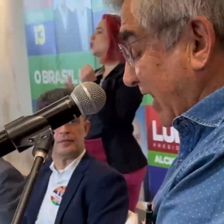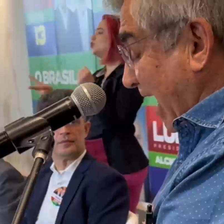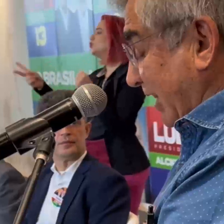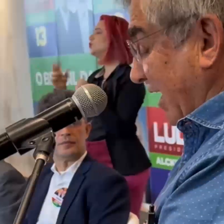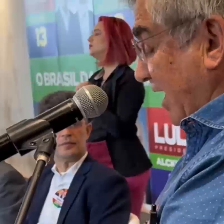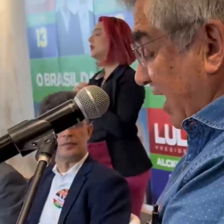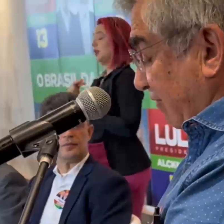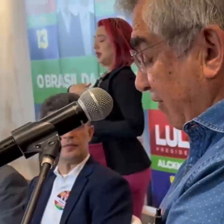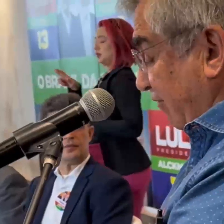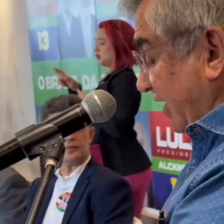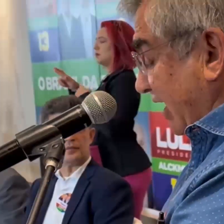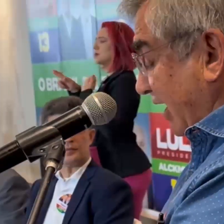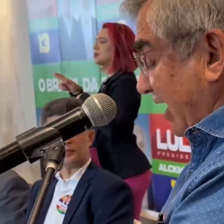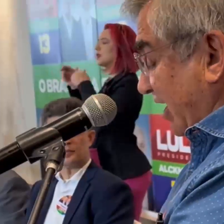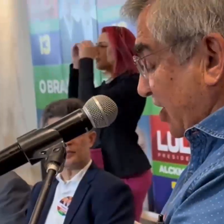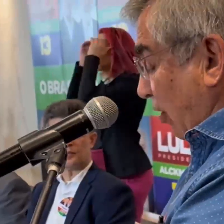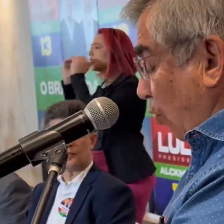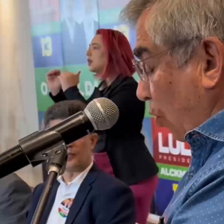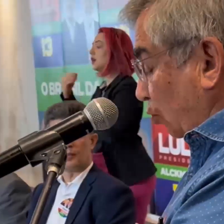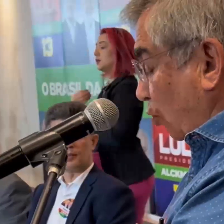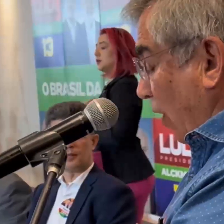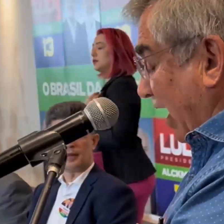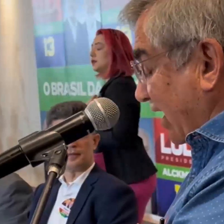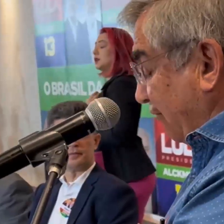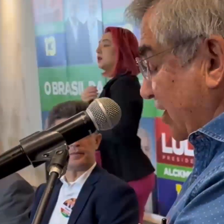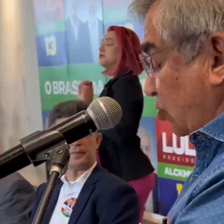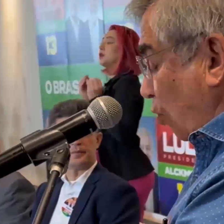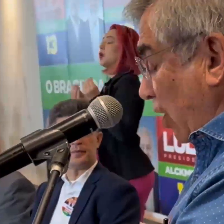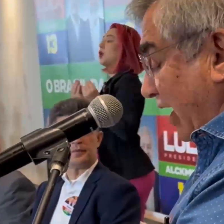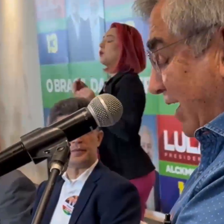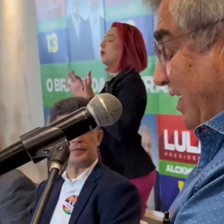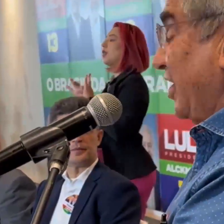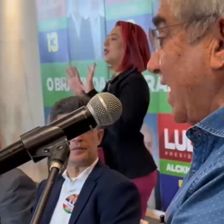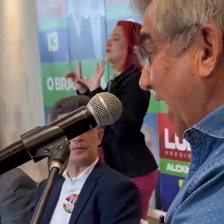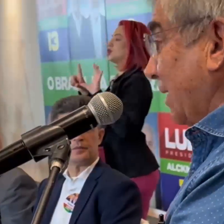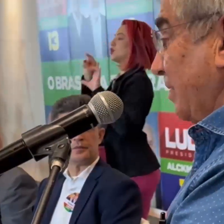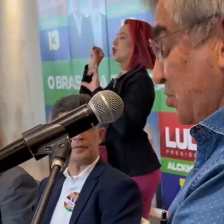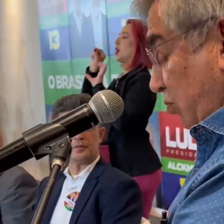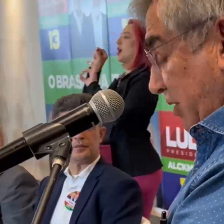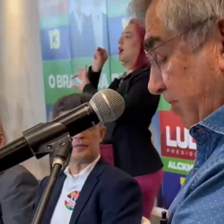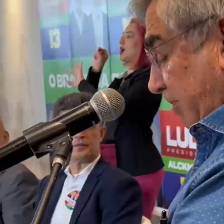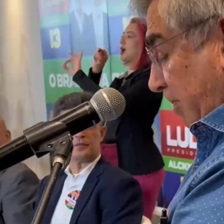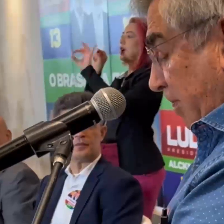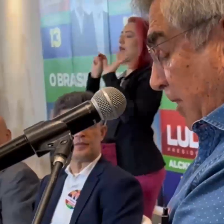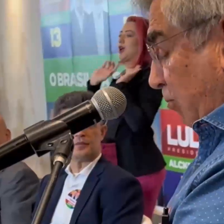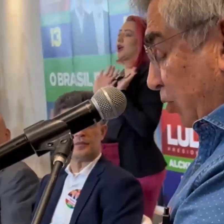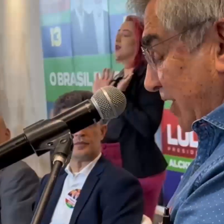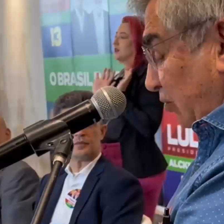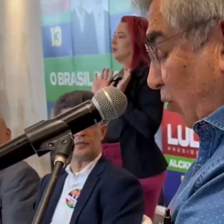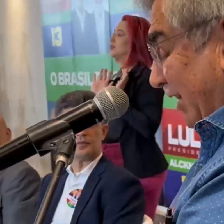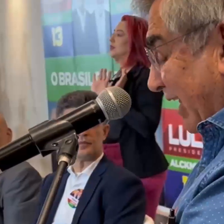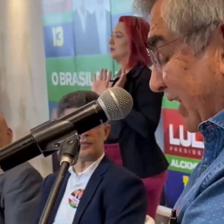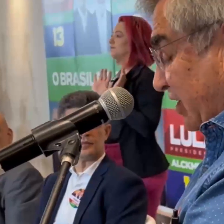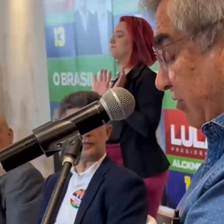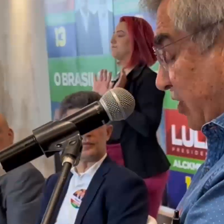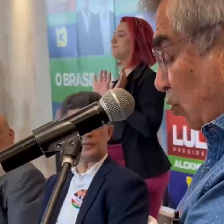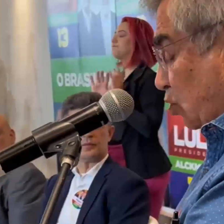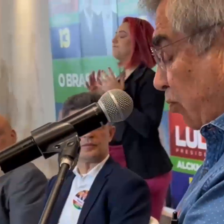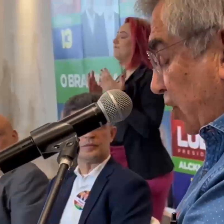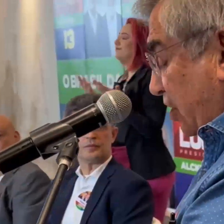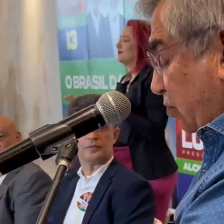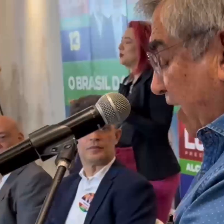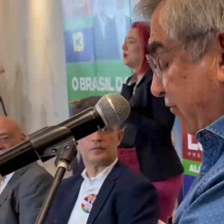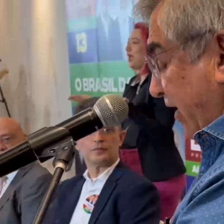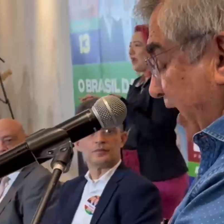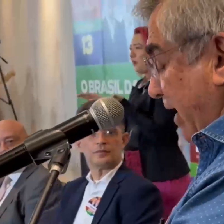ser respeitada e vivida de acordo com a livre escolha de cada pessoa portanto a tentativa